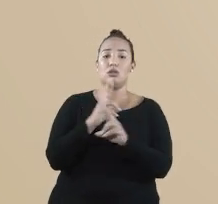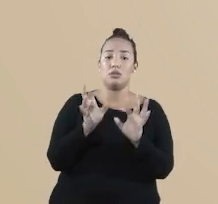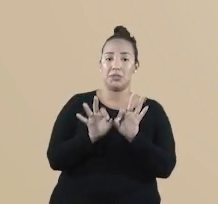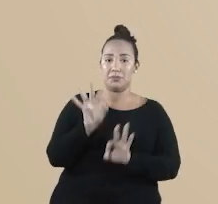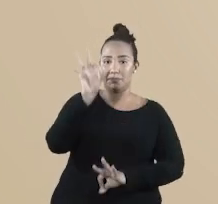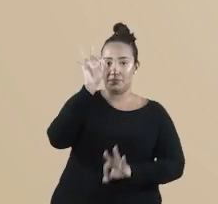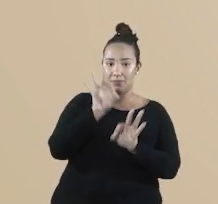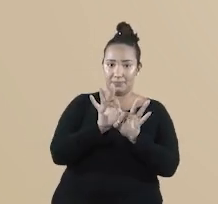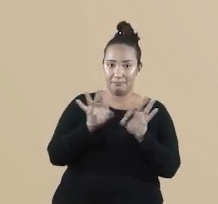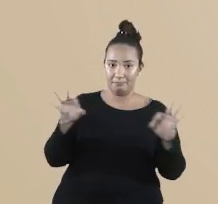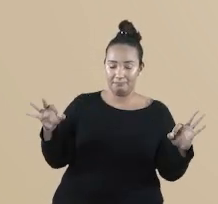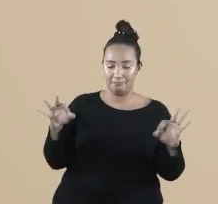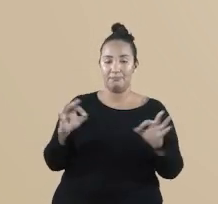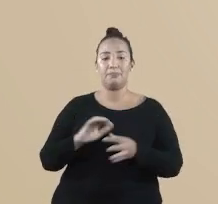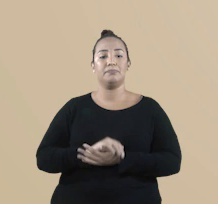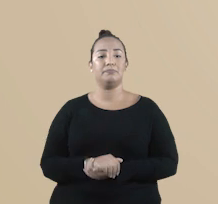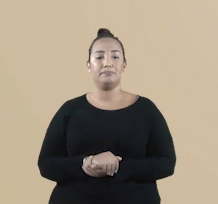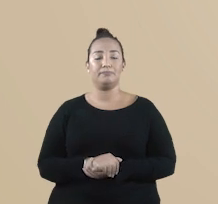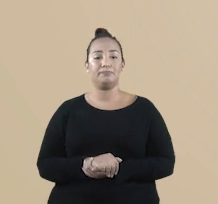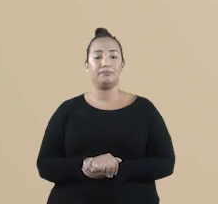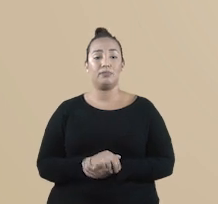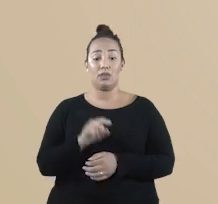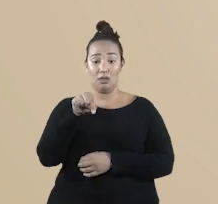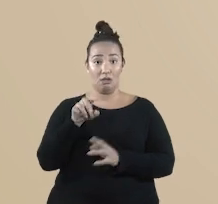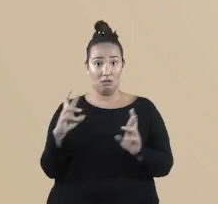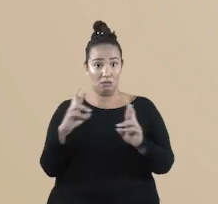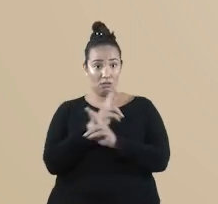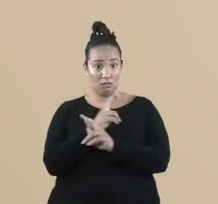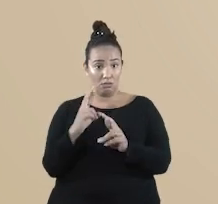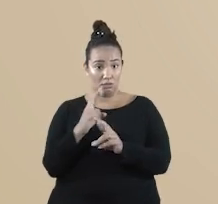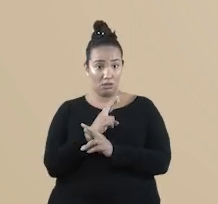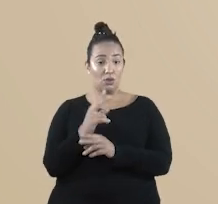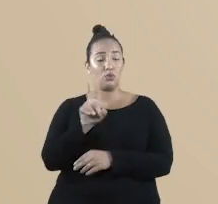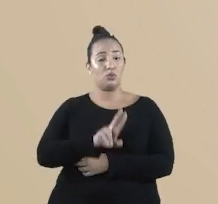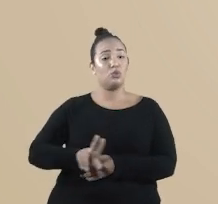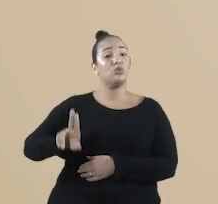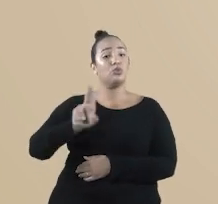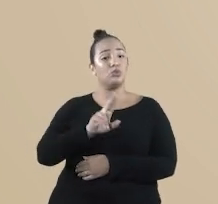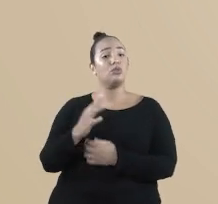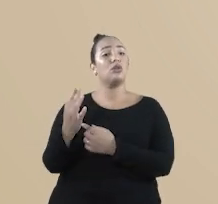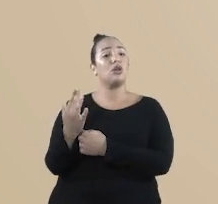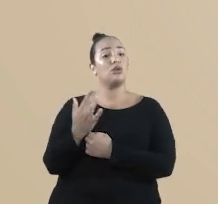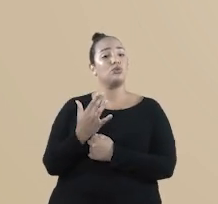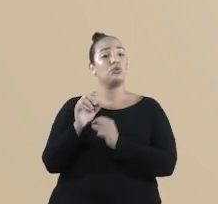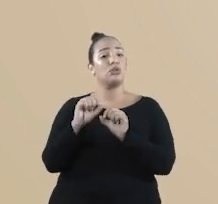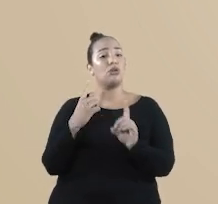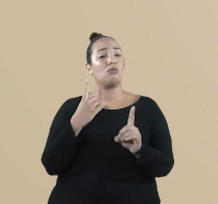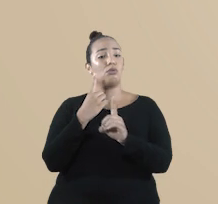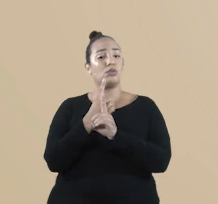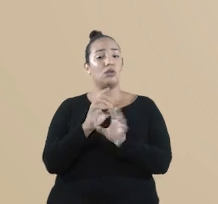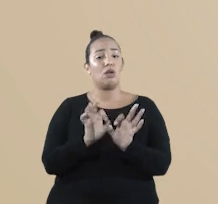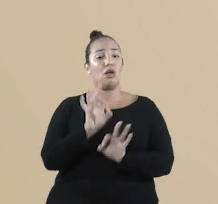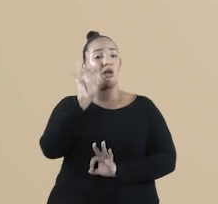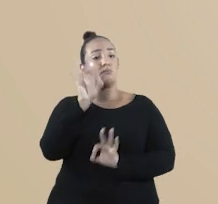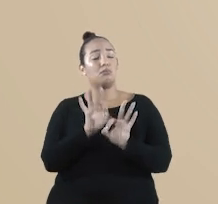métricas entre os lados dos triângulos. Essas relações são muito úteis e nos ajudam a